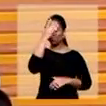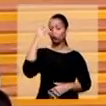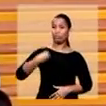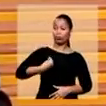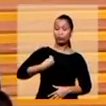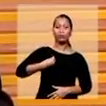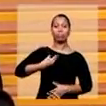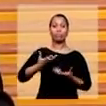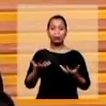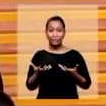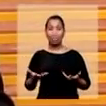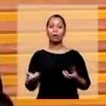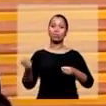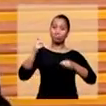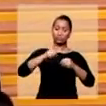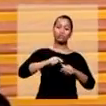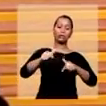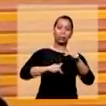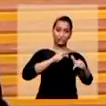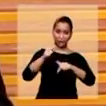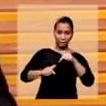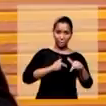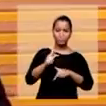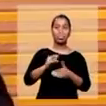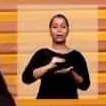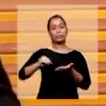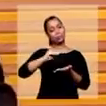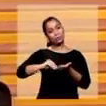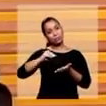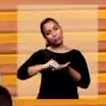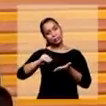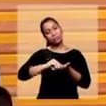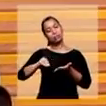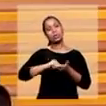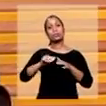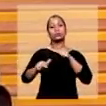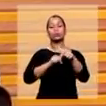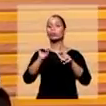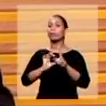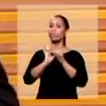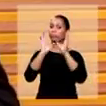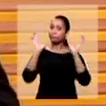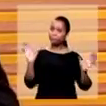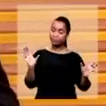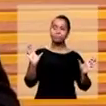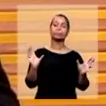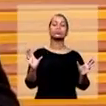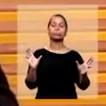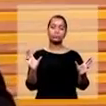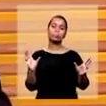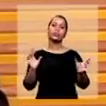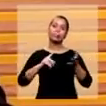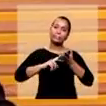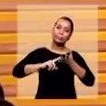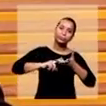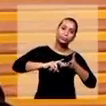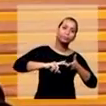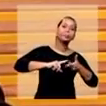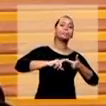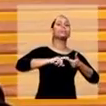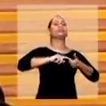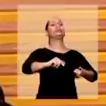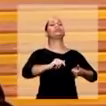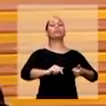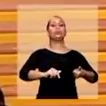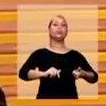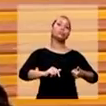tá querendo se recolocar no mercado. A Secretaria Municipal do Trabalho está à disposição com uma vasta